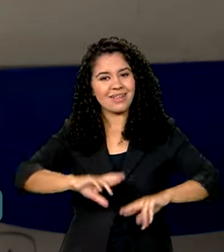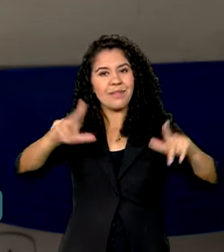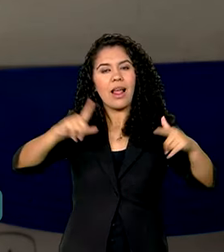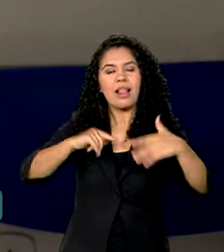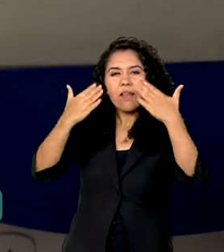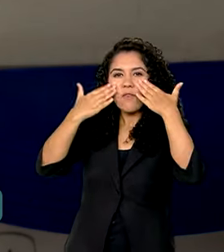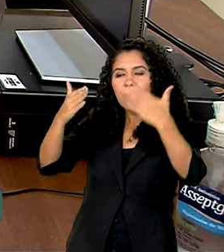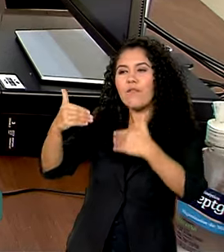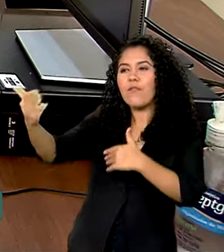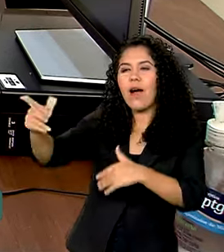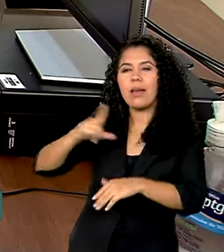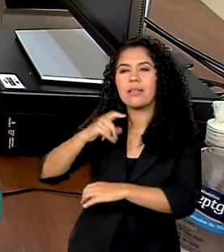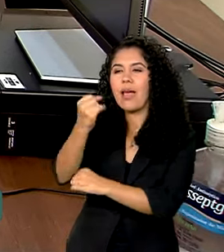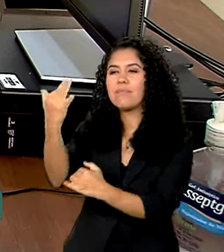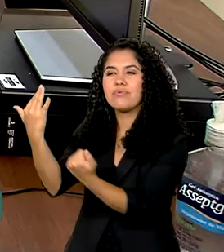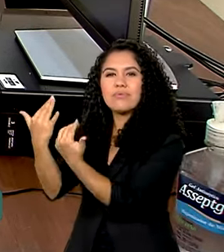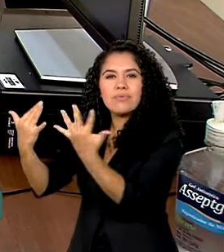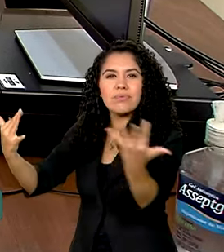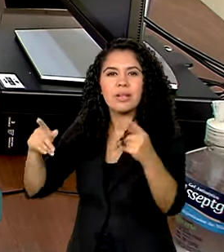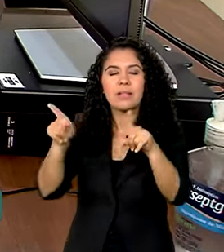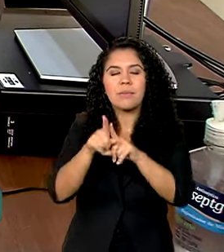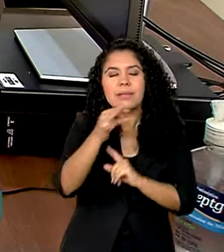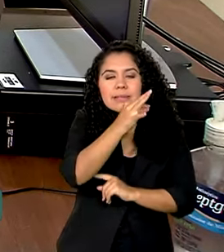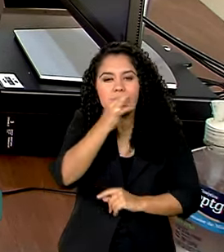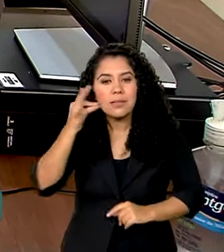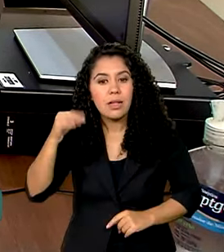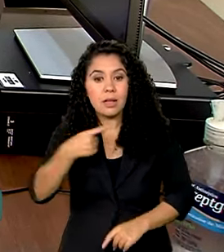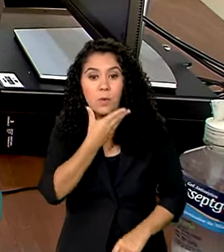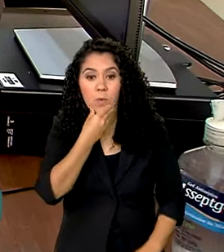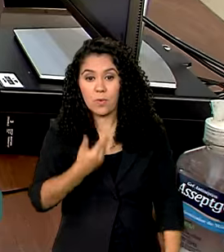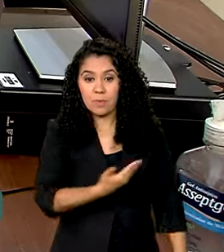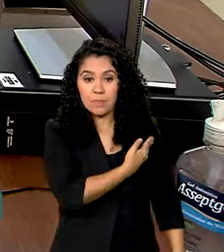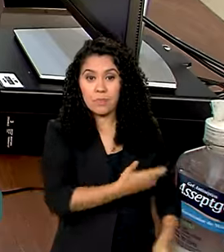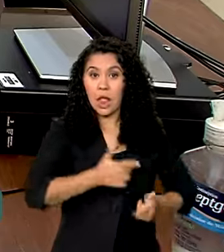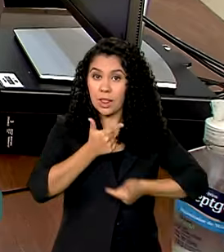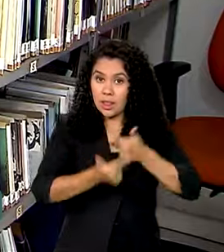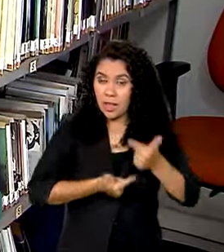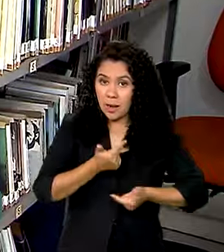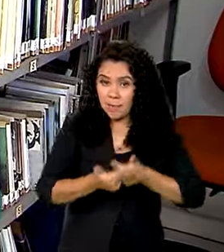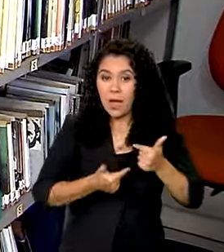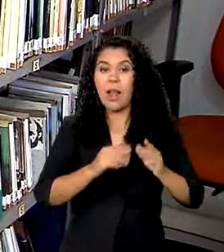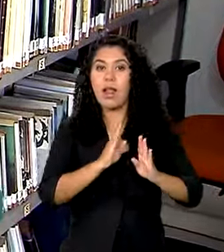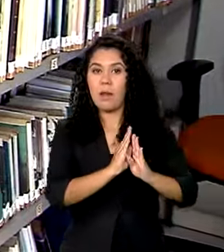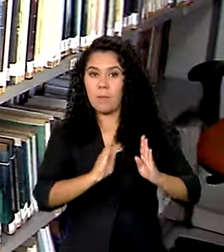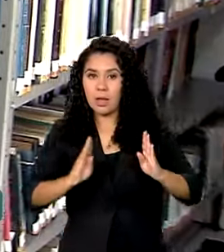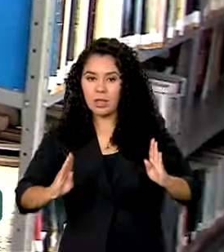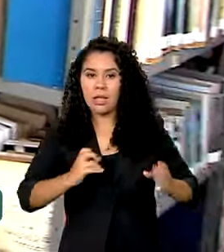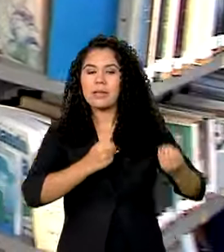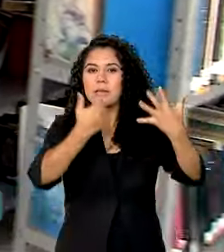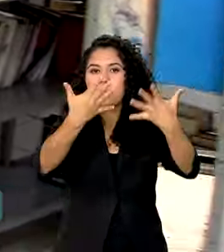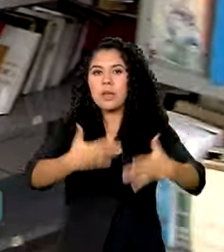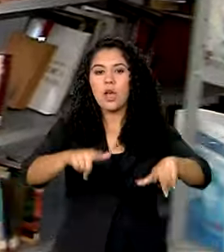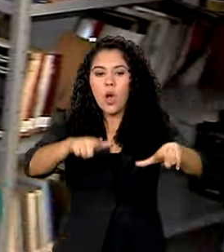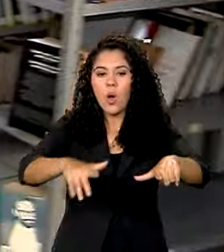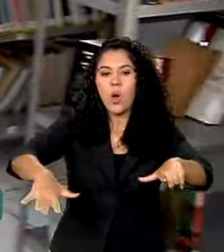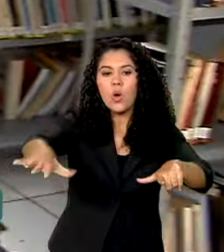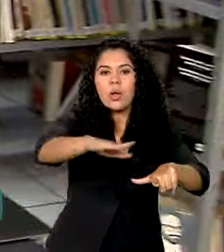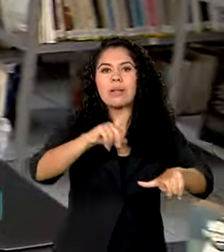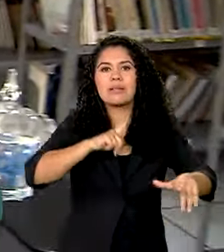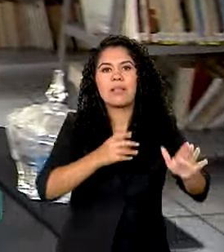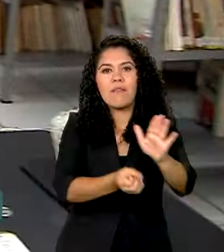fora, o silêncio. O Frederico trabalha na biblioteca onde James estuda e conta que o local é muito frequentado